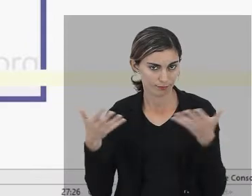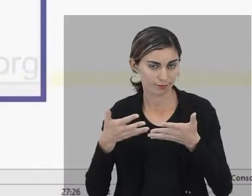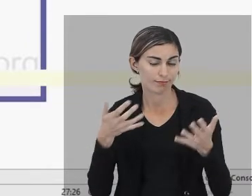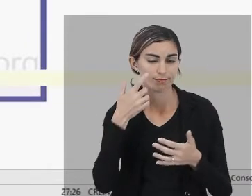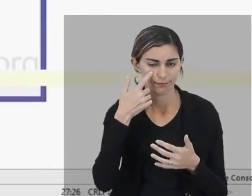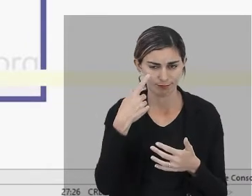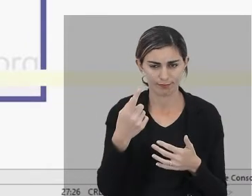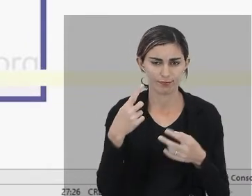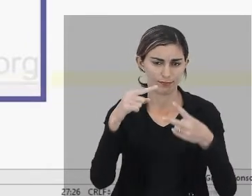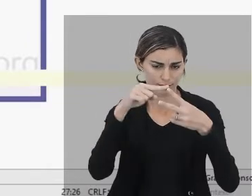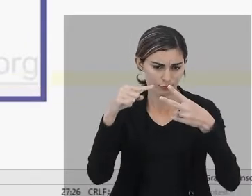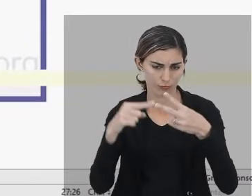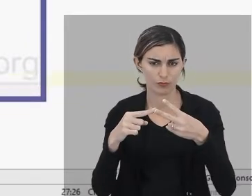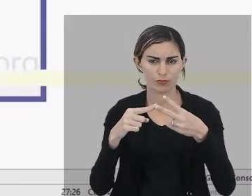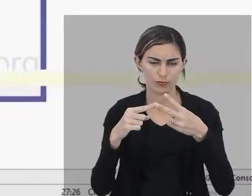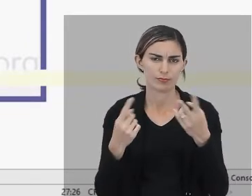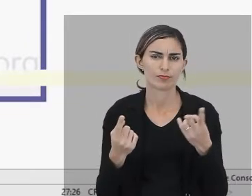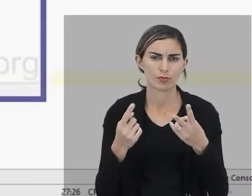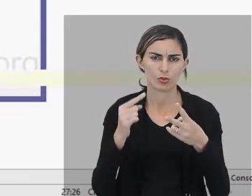Agora vamos ver duas